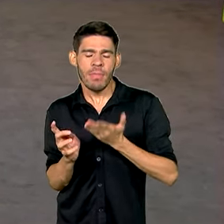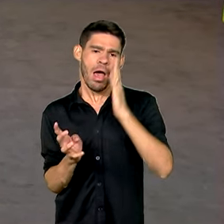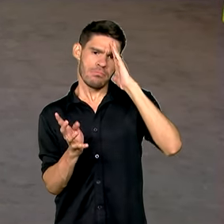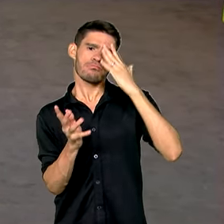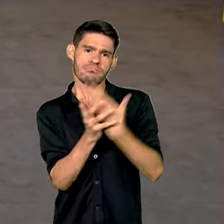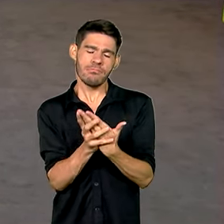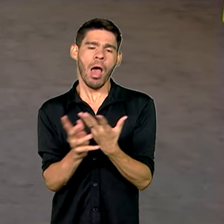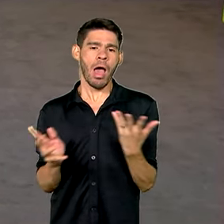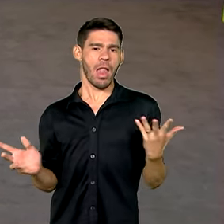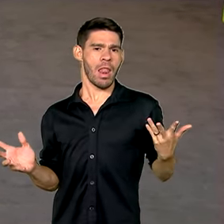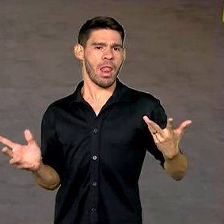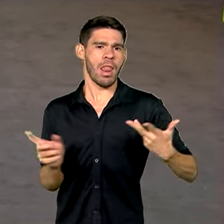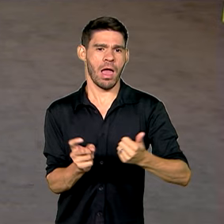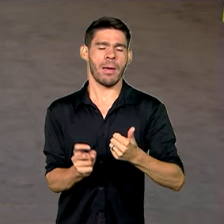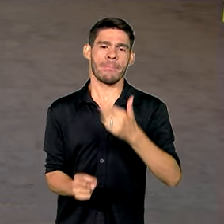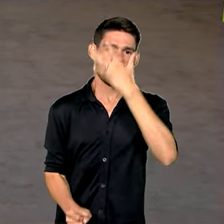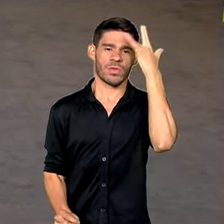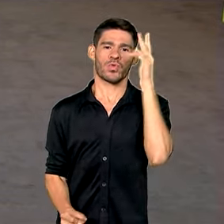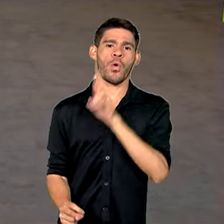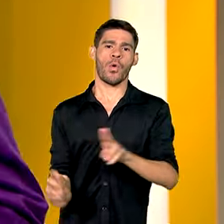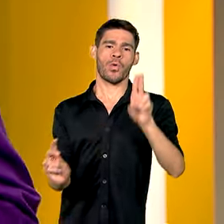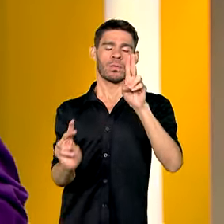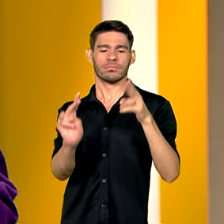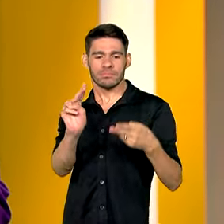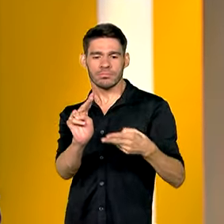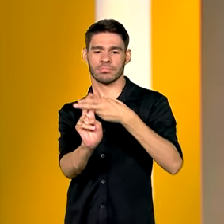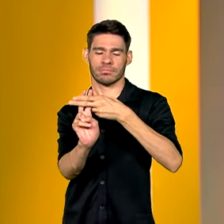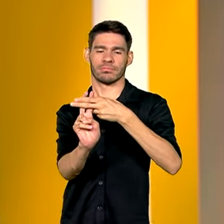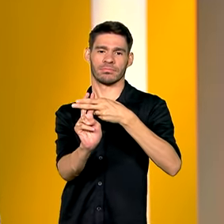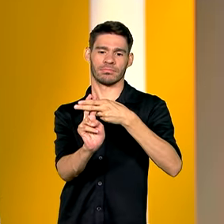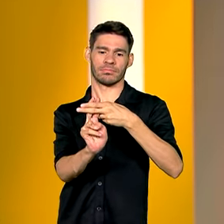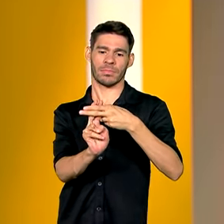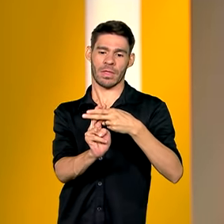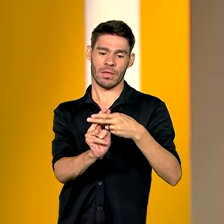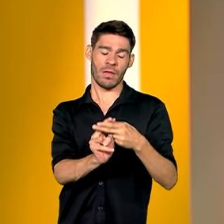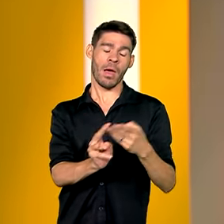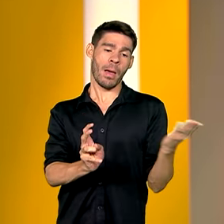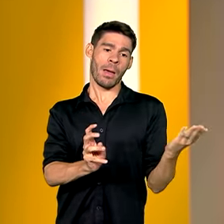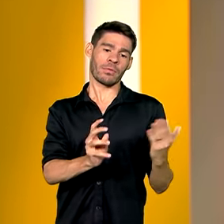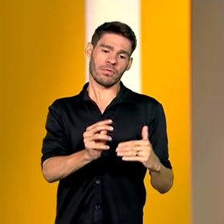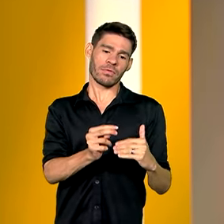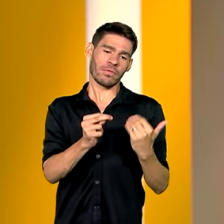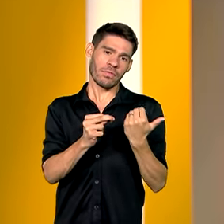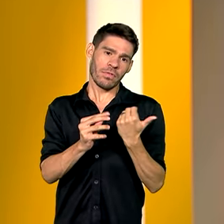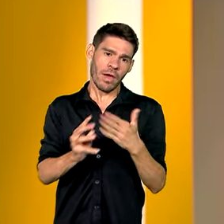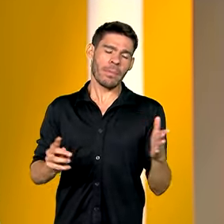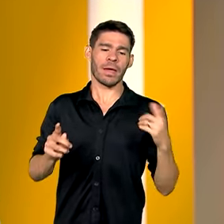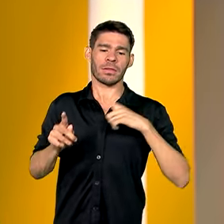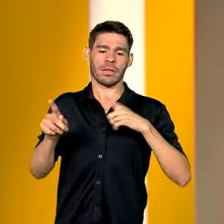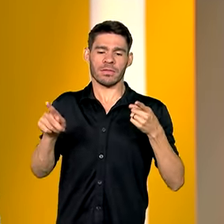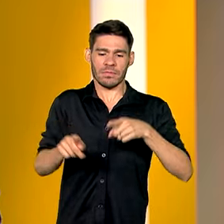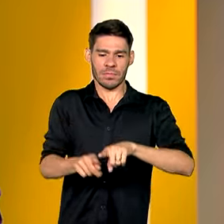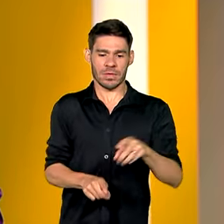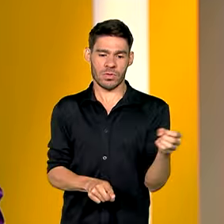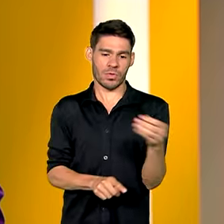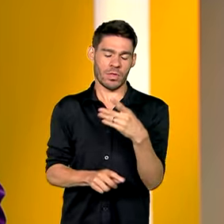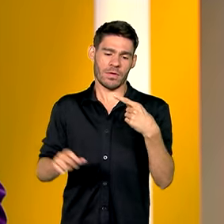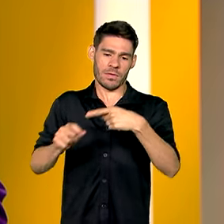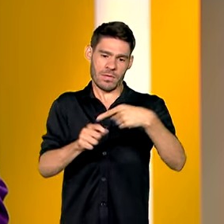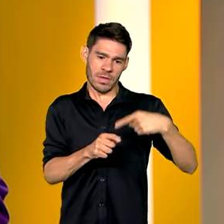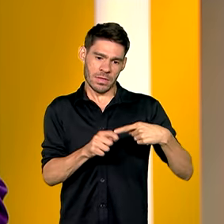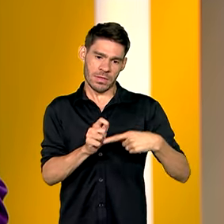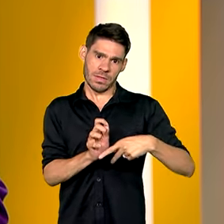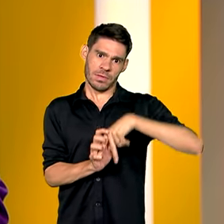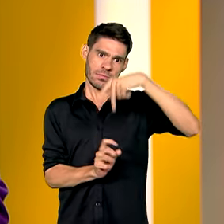de qualidade para usuários do SUS. Um processo foi aberto para a seleção de parcerias em novas cidades do